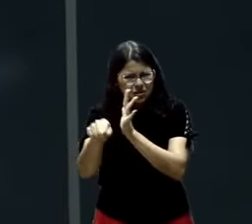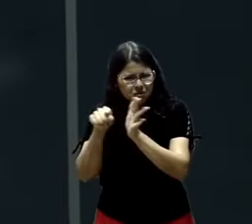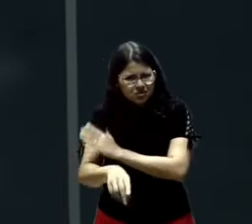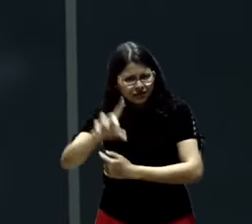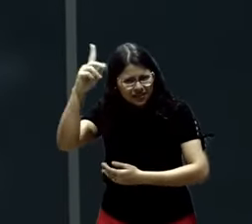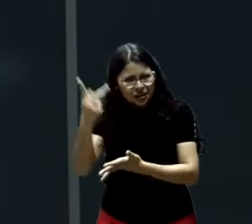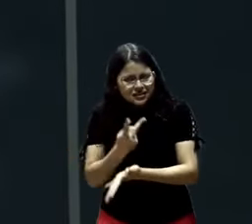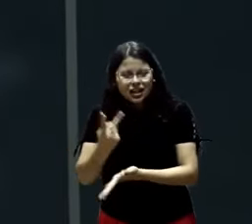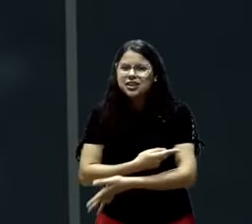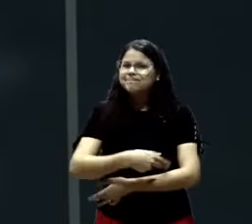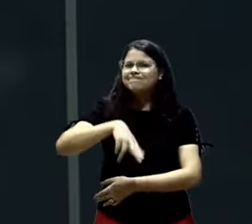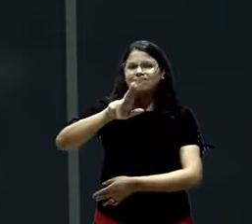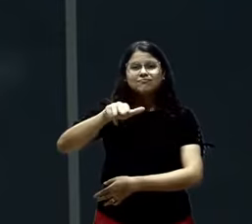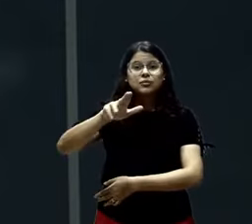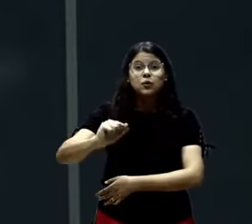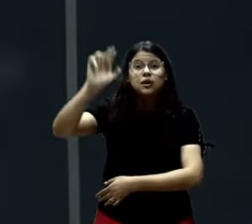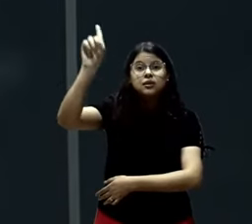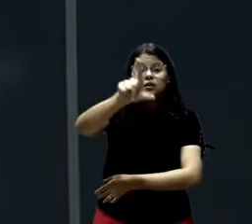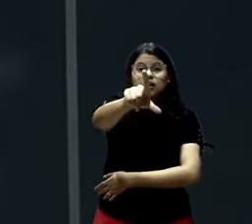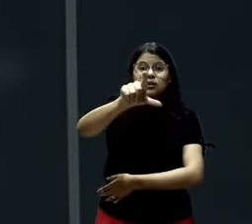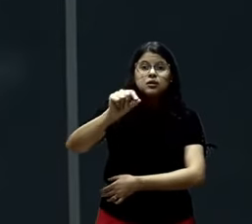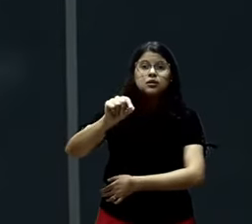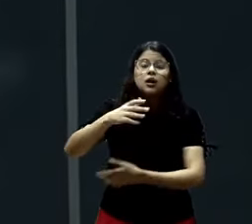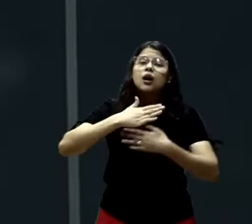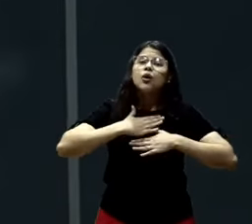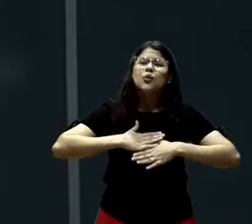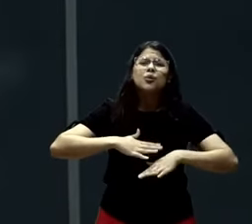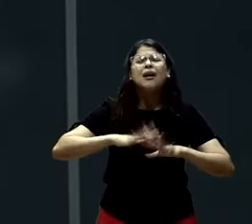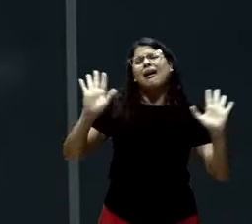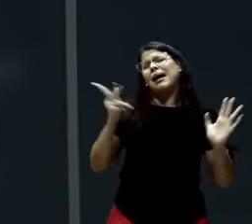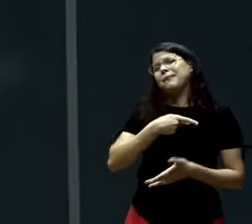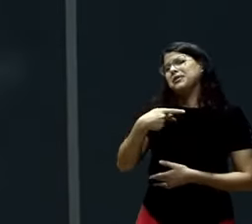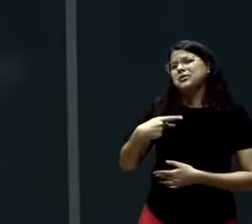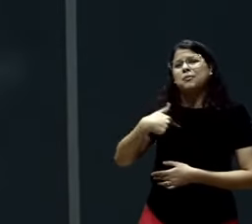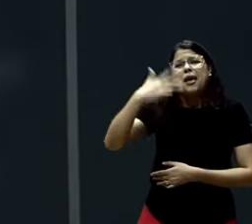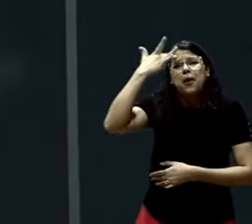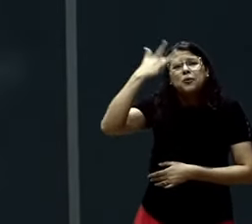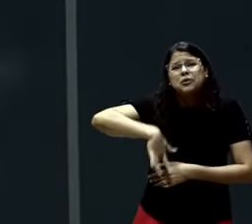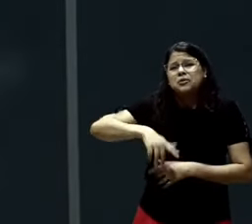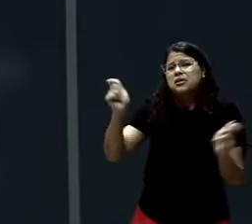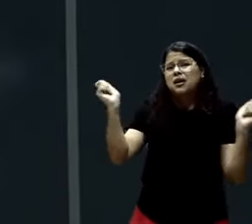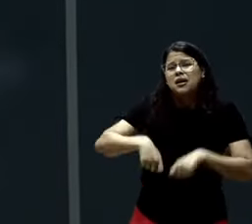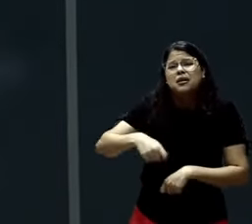Se Deus te chamou, fique tranquilo. Pastor, mas eu não tenho capacidade. Deus disse a